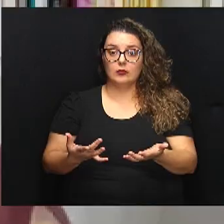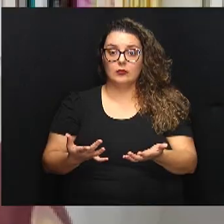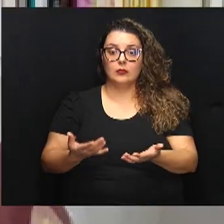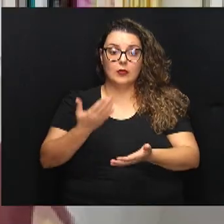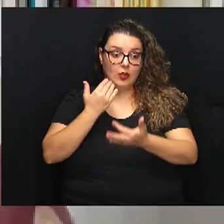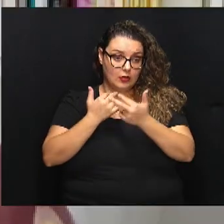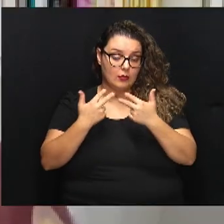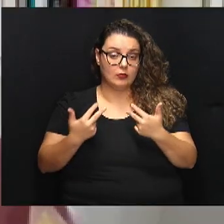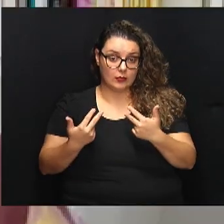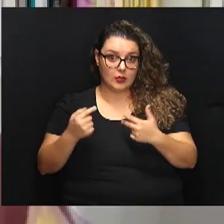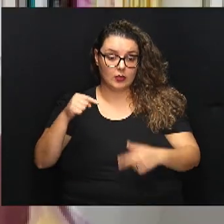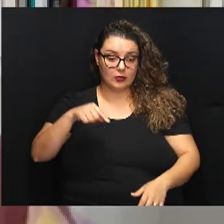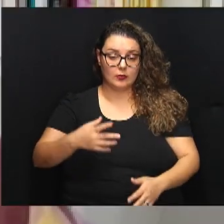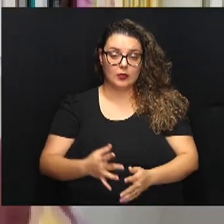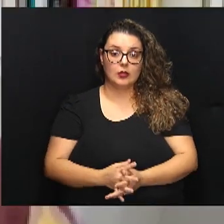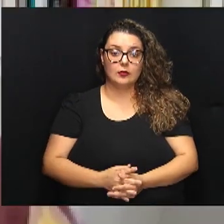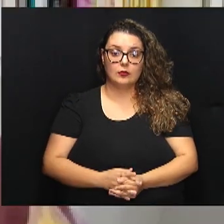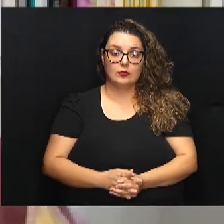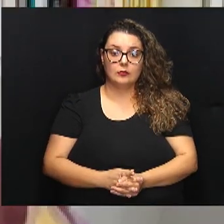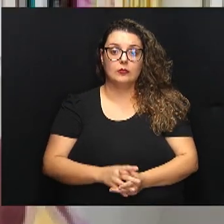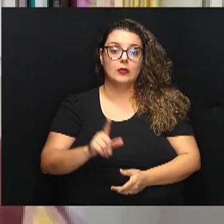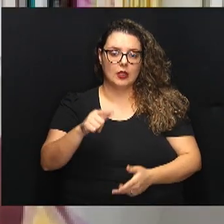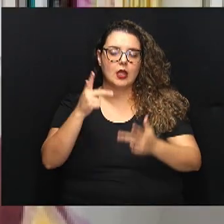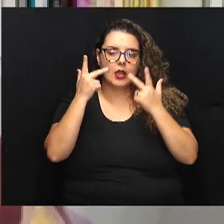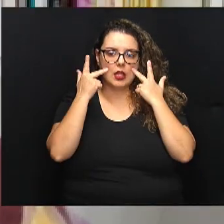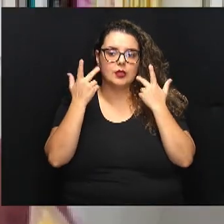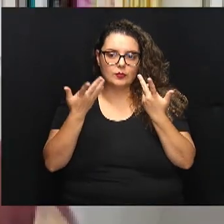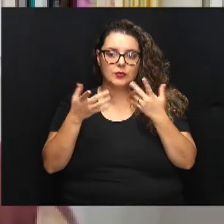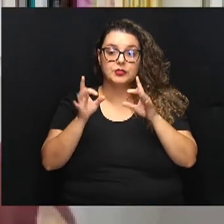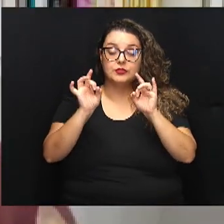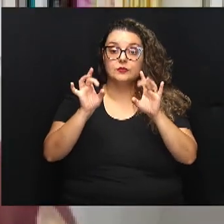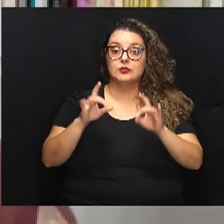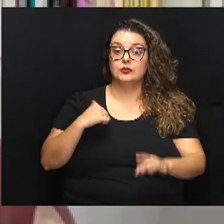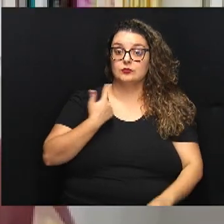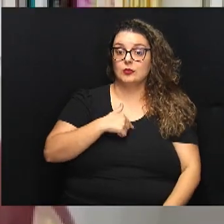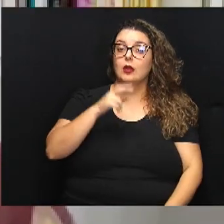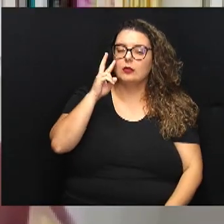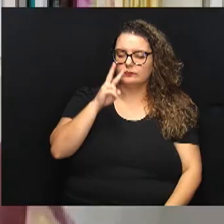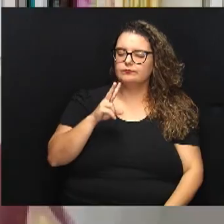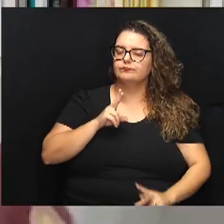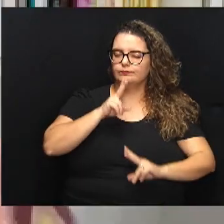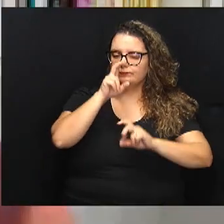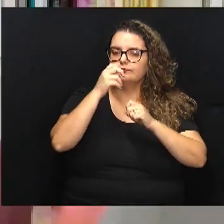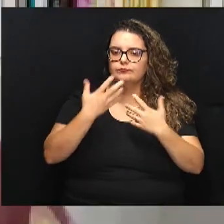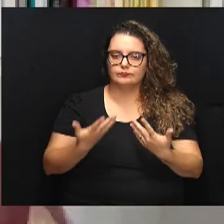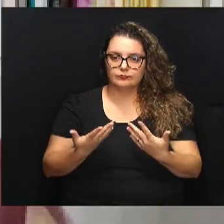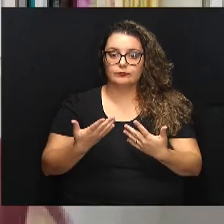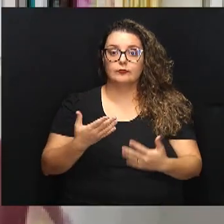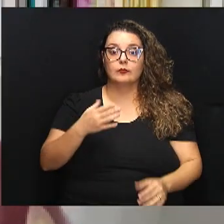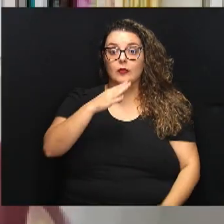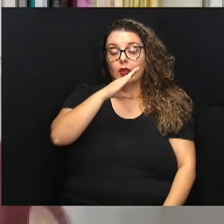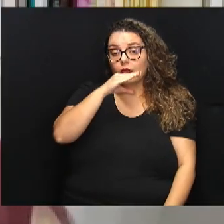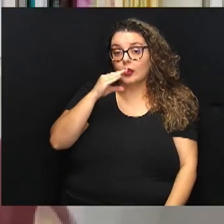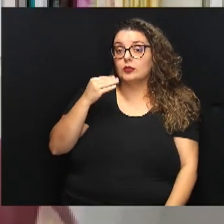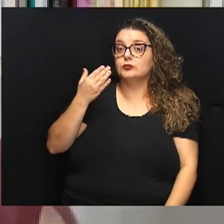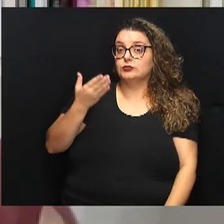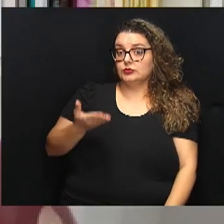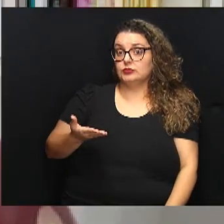comer esse alimento. Mas é natural, sabe? Especialmente a gente vê isso muito forte nos adolescentes.